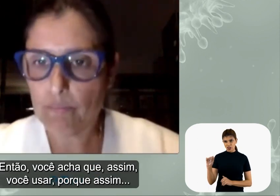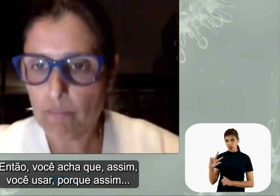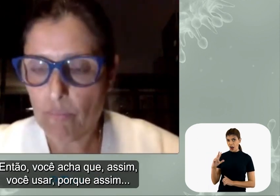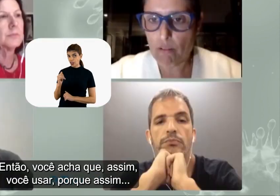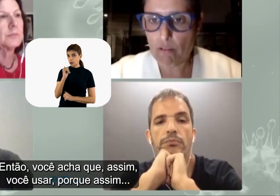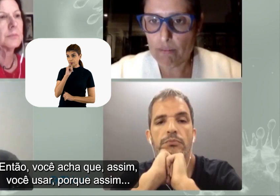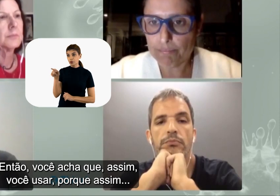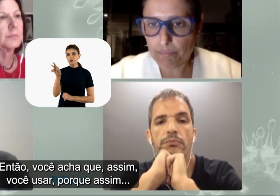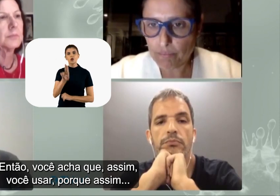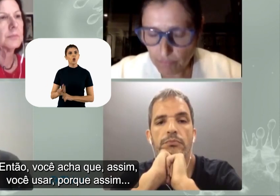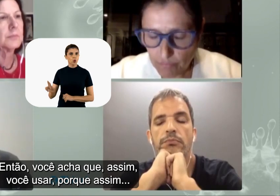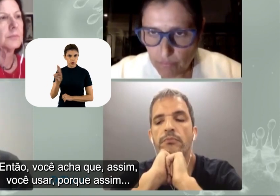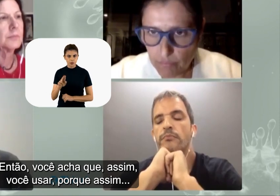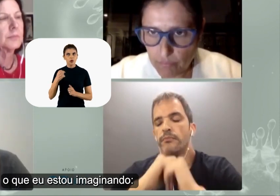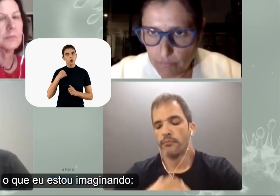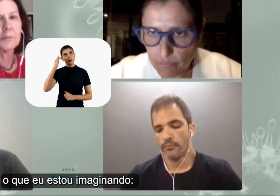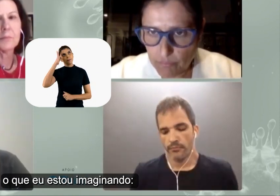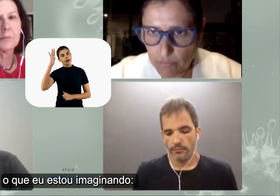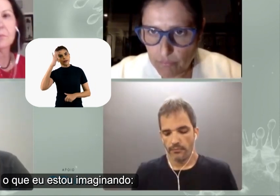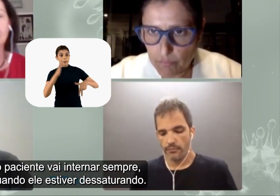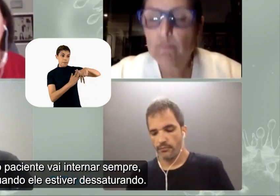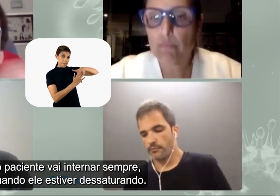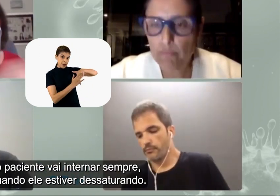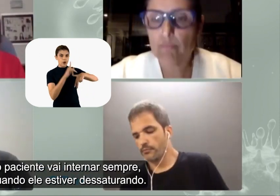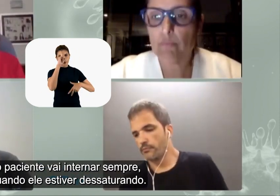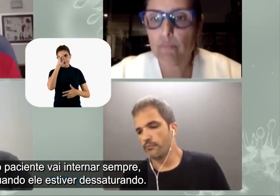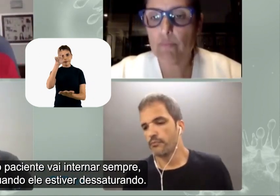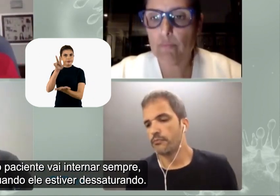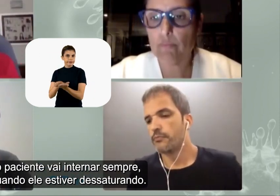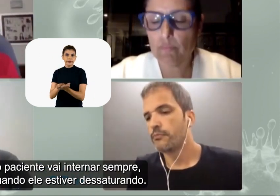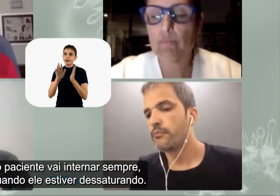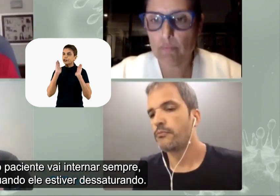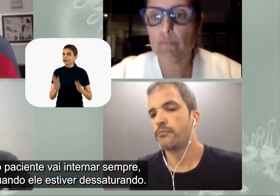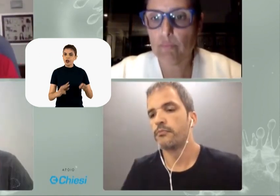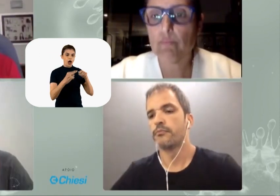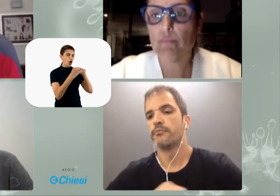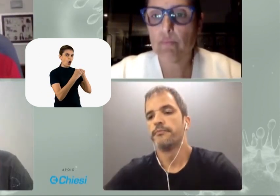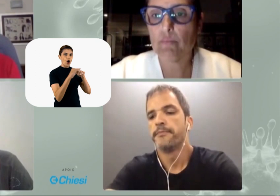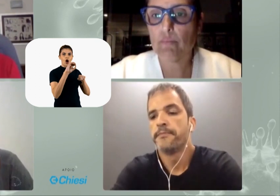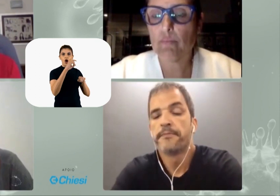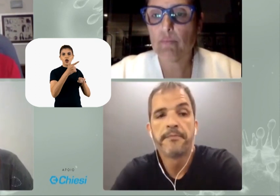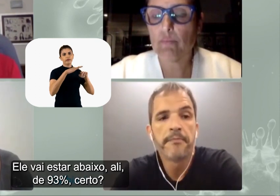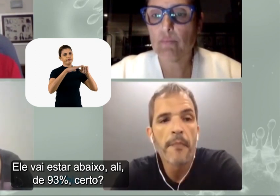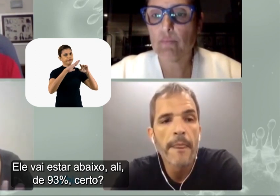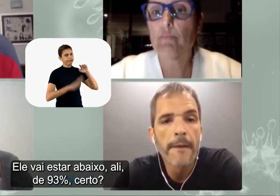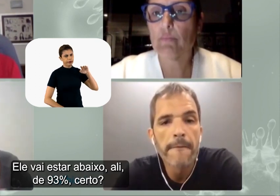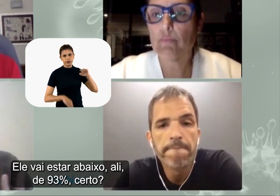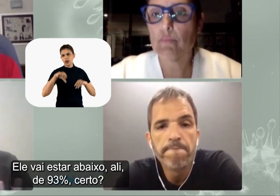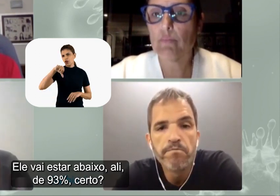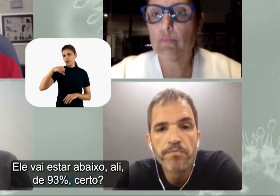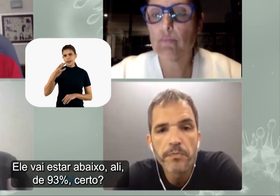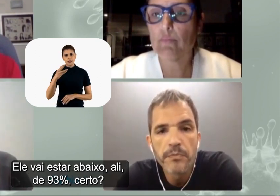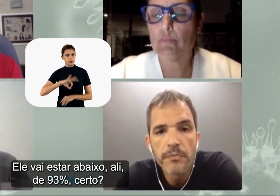Então você acha que assim, você usar, porque assim, o que eu estou imaginando? O paciente vai internar sempre quando ele estiver desaturando. Ele vai estar